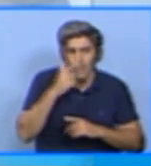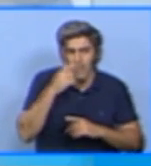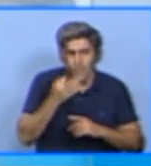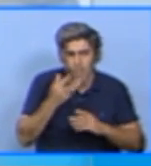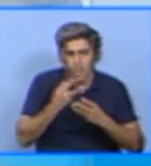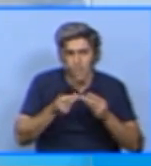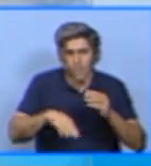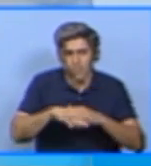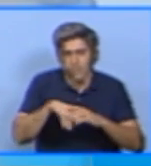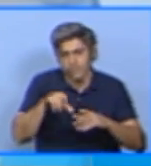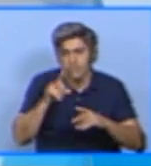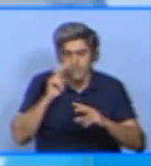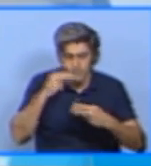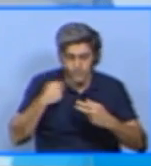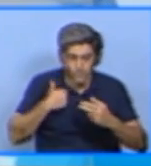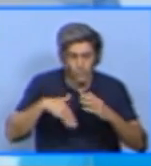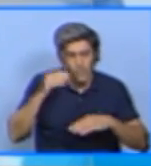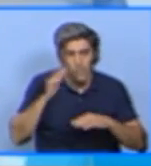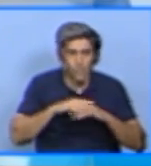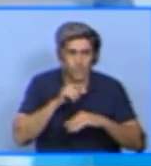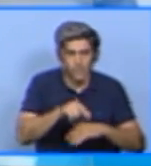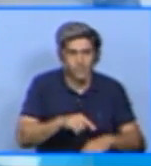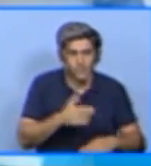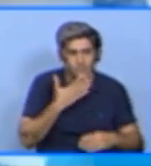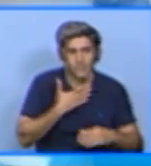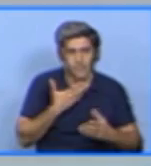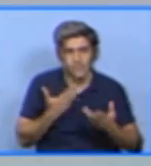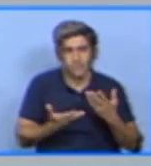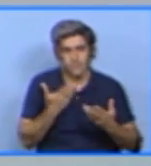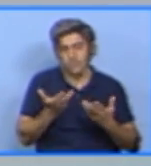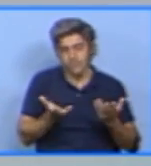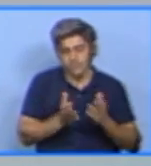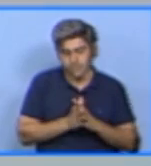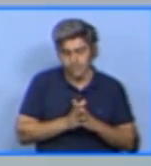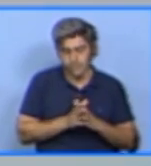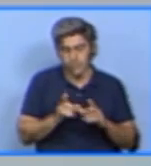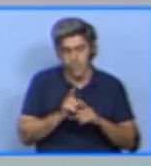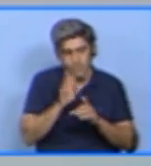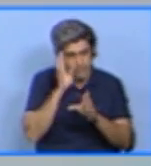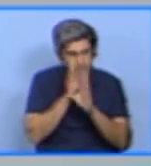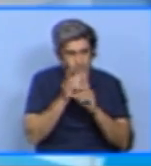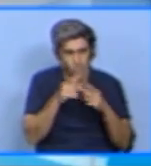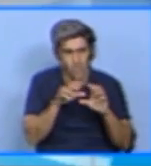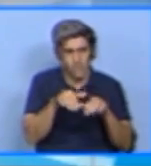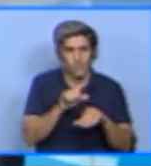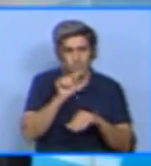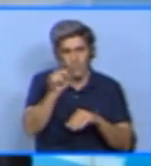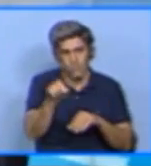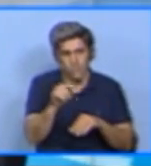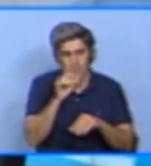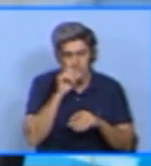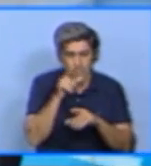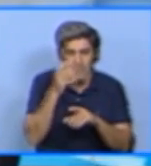curei, a pessoa cura-se. E tem tal equilíbrio. Portanto, tem que entrar, como qualquer psiquiatria, na linguagem do outro. Se a pessoa